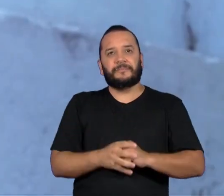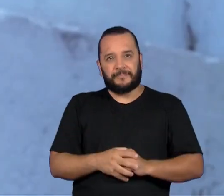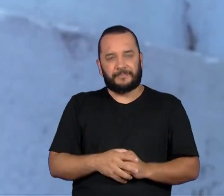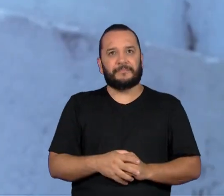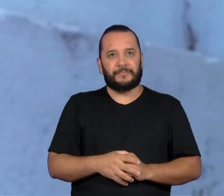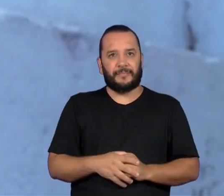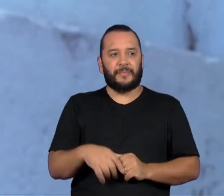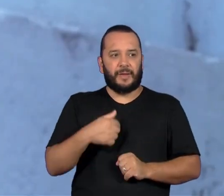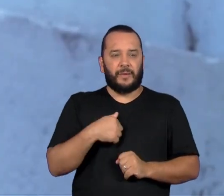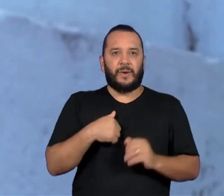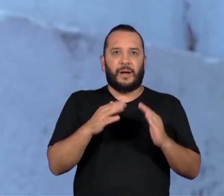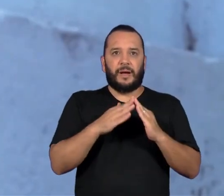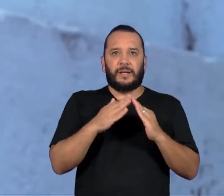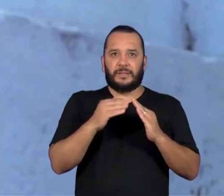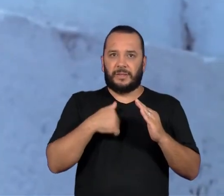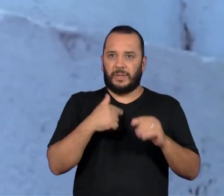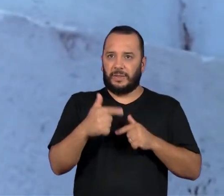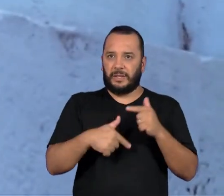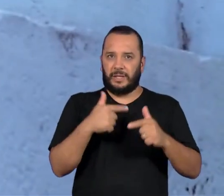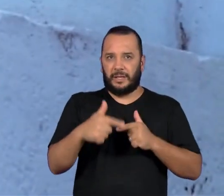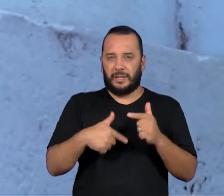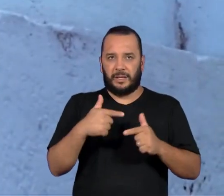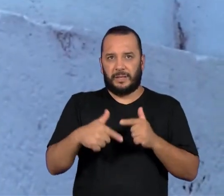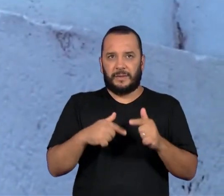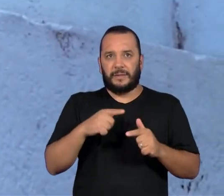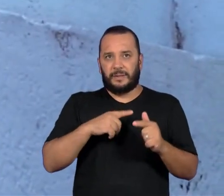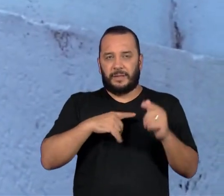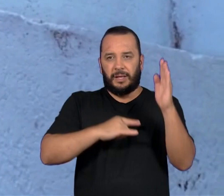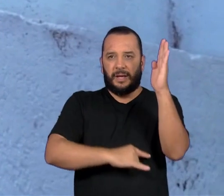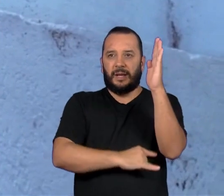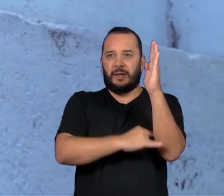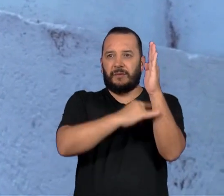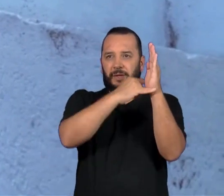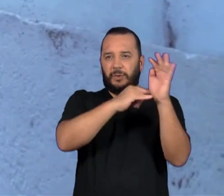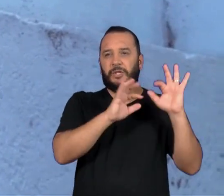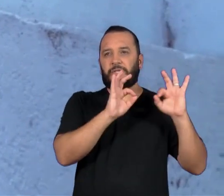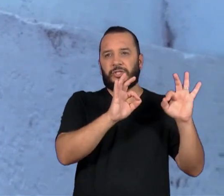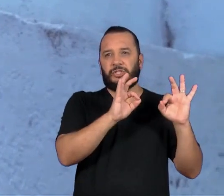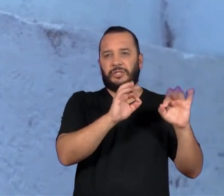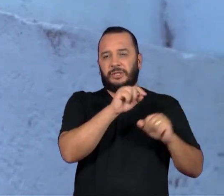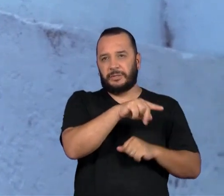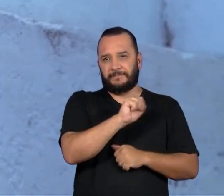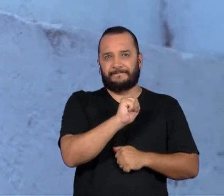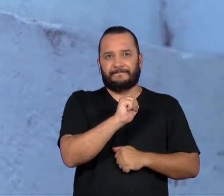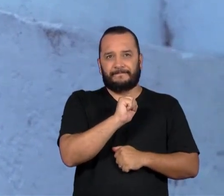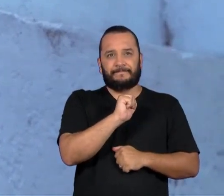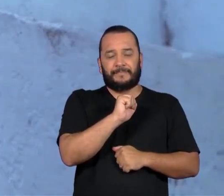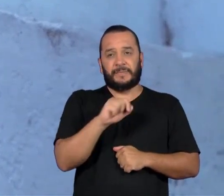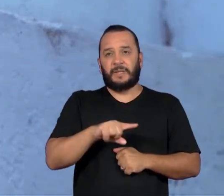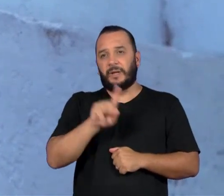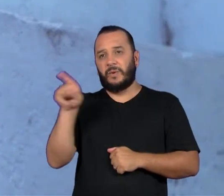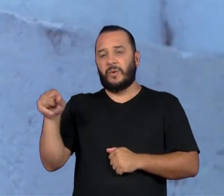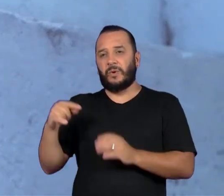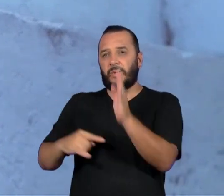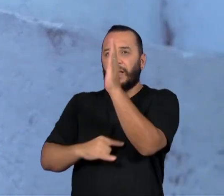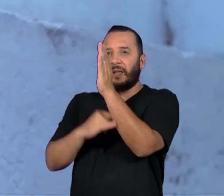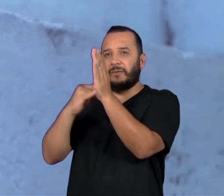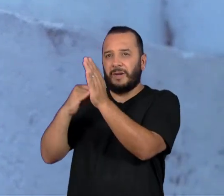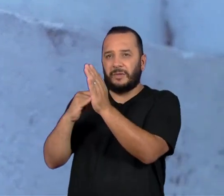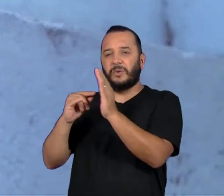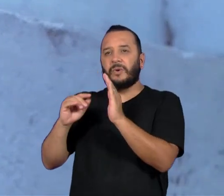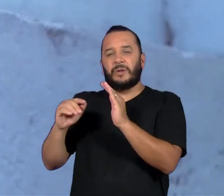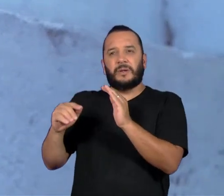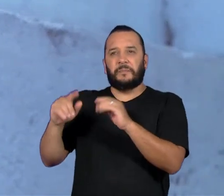uma casa que eu trabalhava, tem o elevador social, que é deles, só entre os e tem